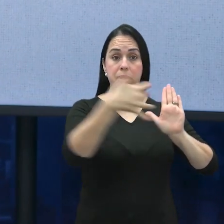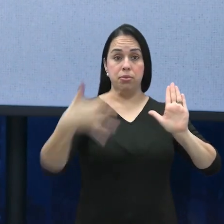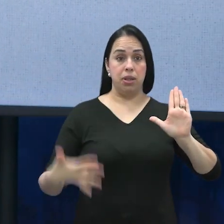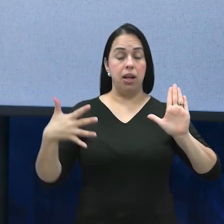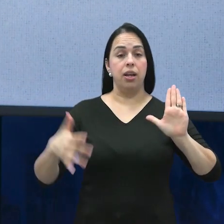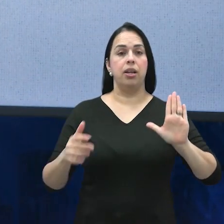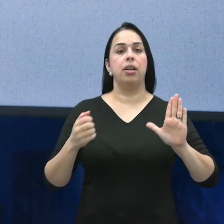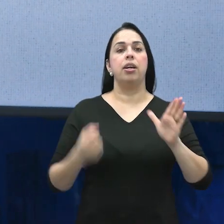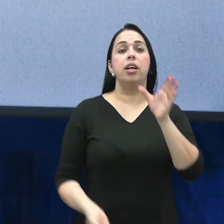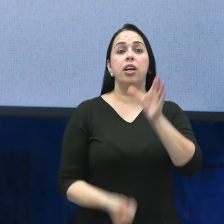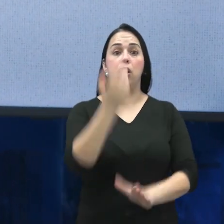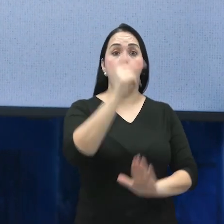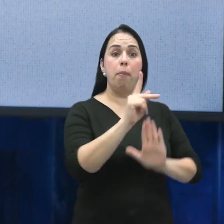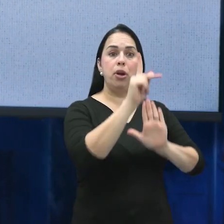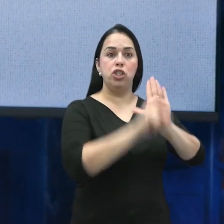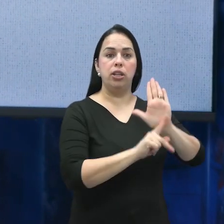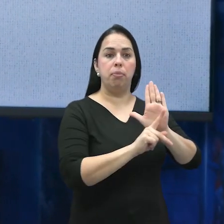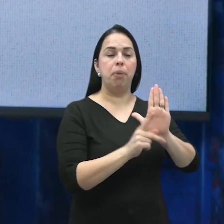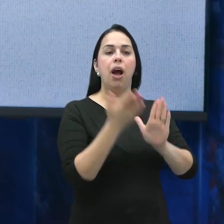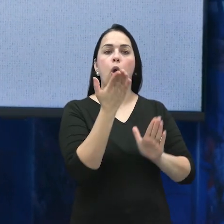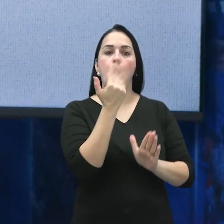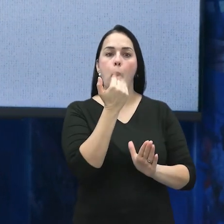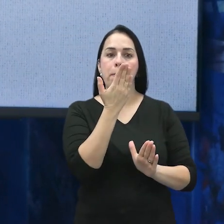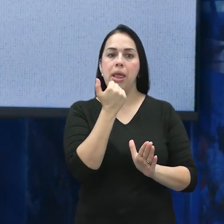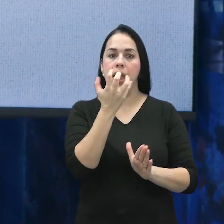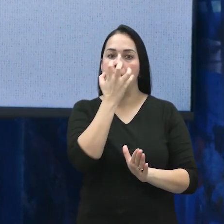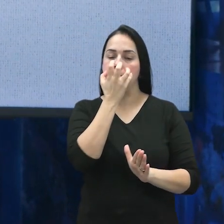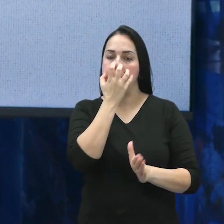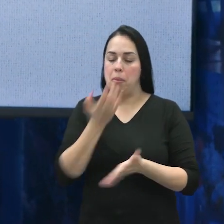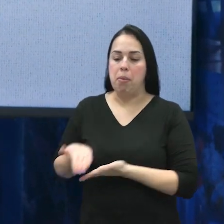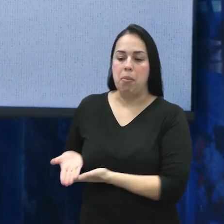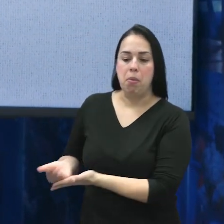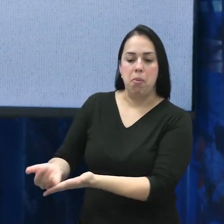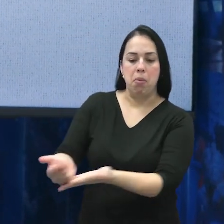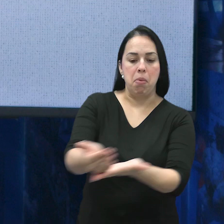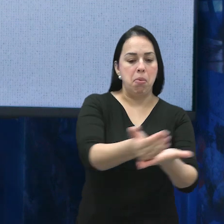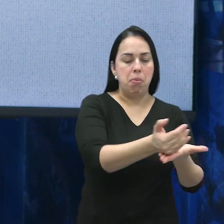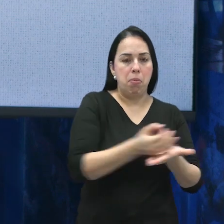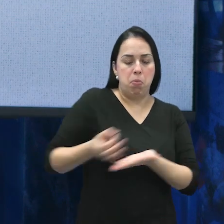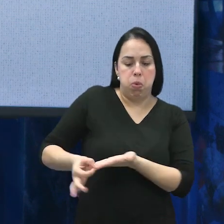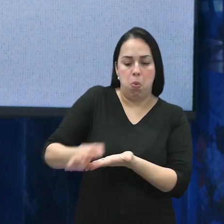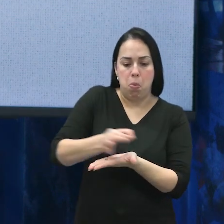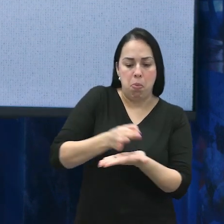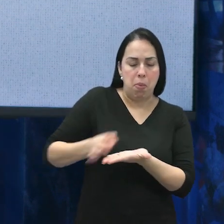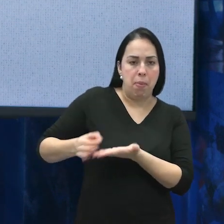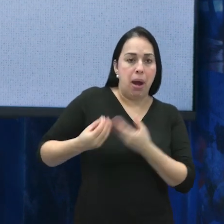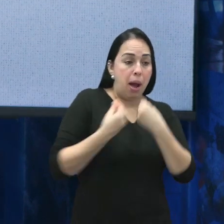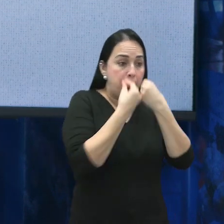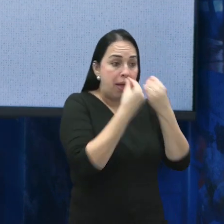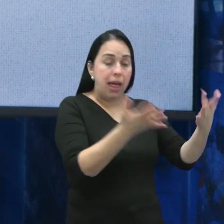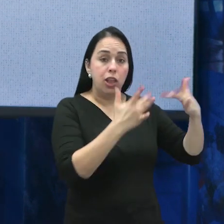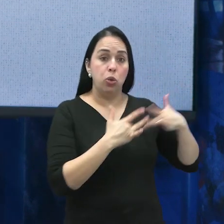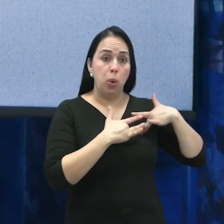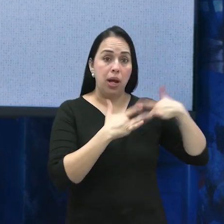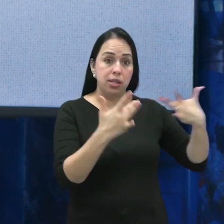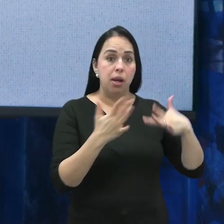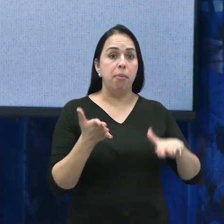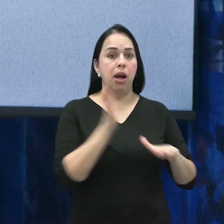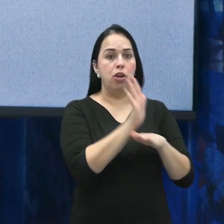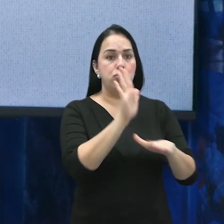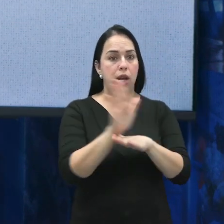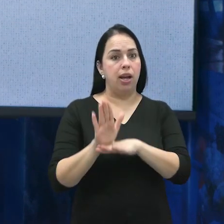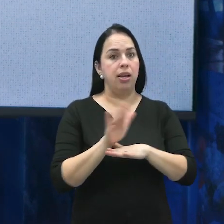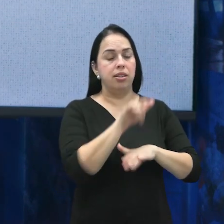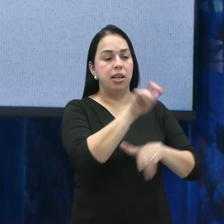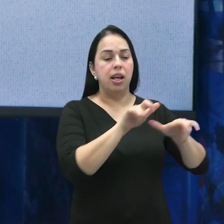da matéria é criar na cidade um banco de ração e utensílios para a proteção de animais. A medida tem a